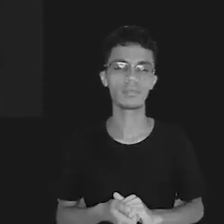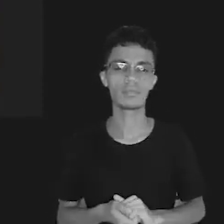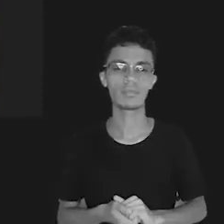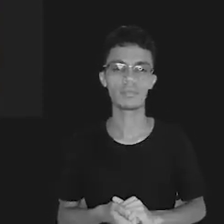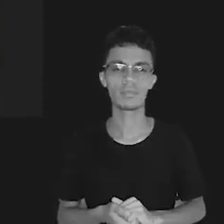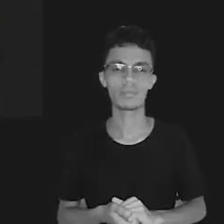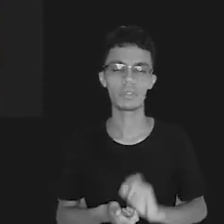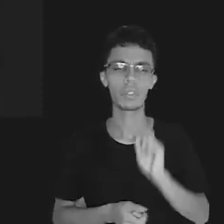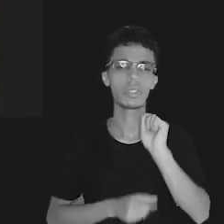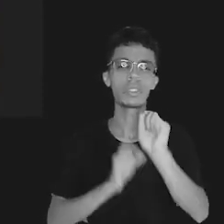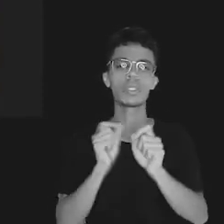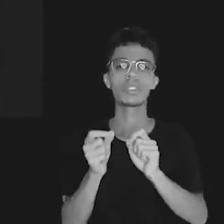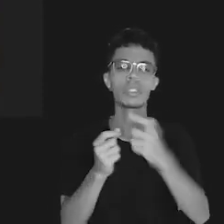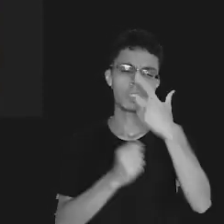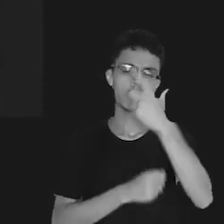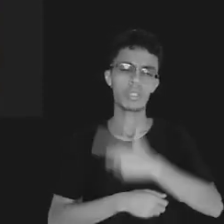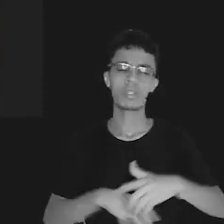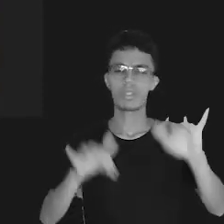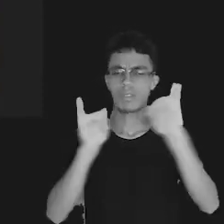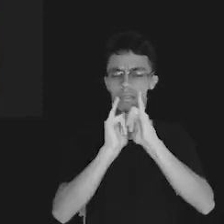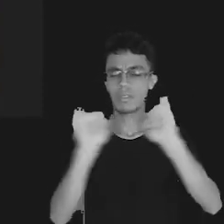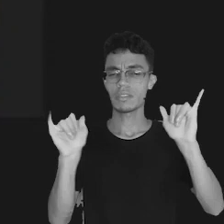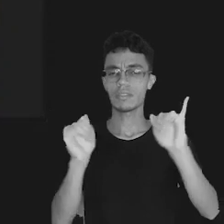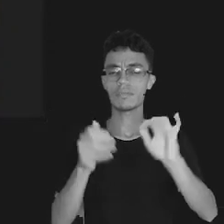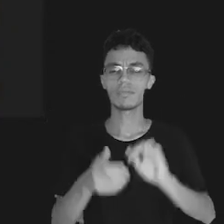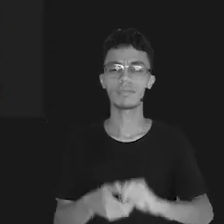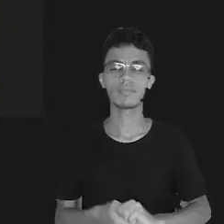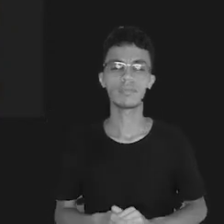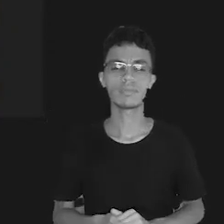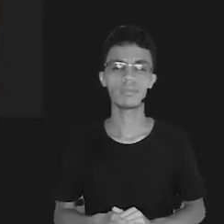O que era mesmo que eu estava falando?